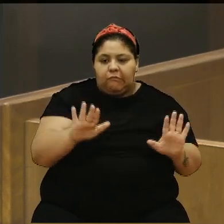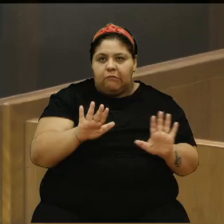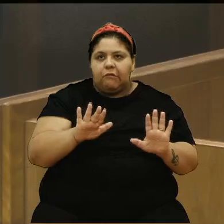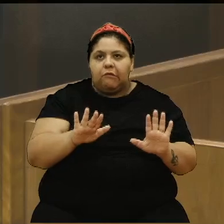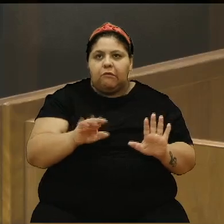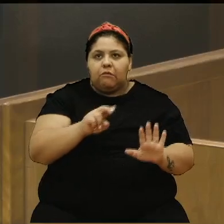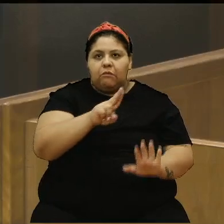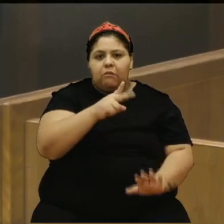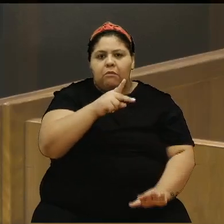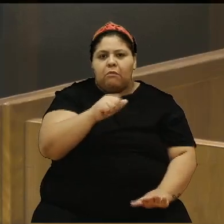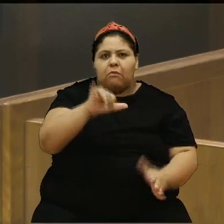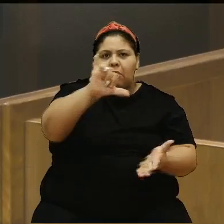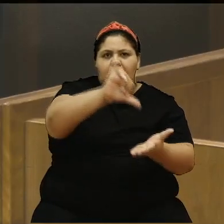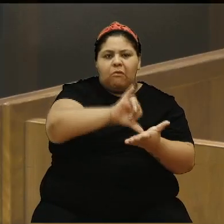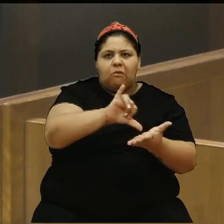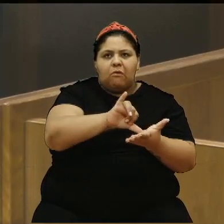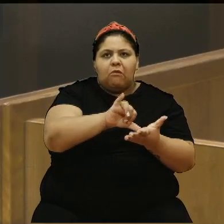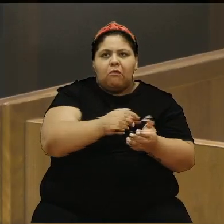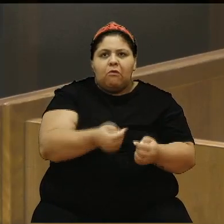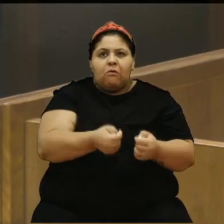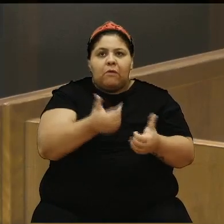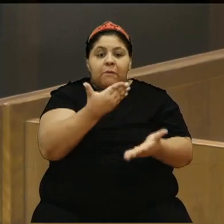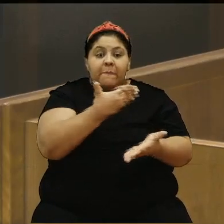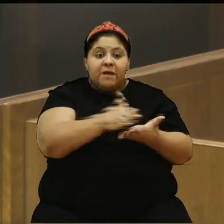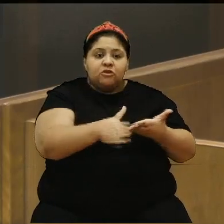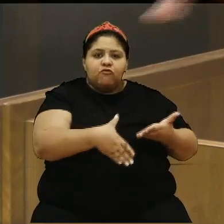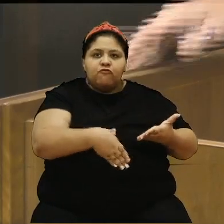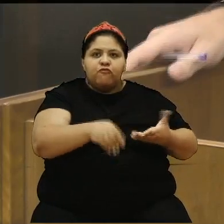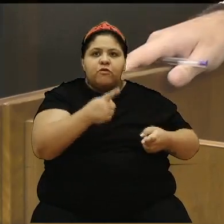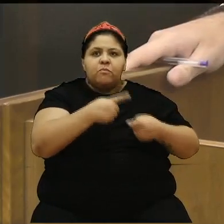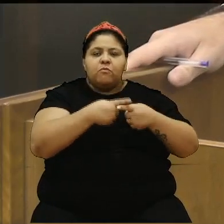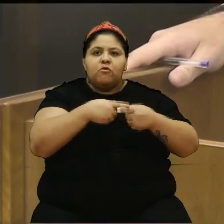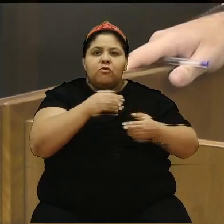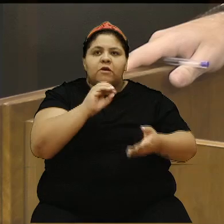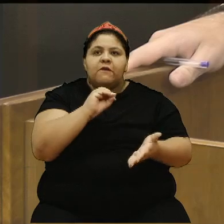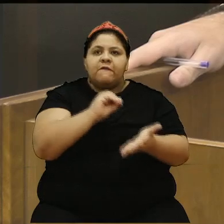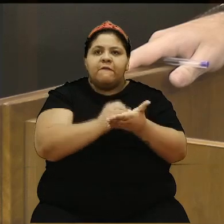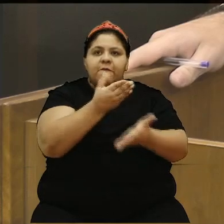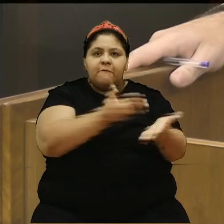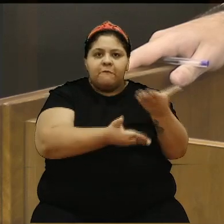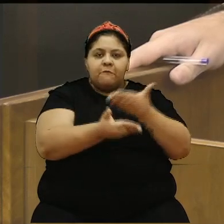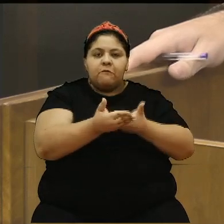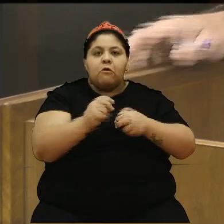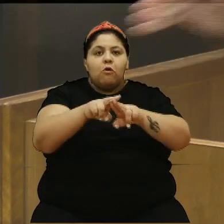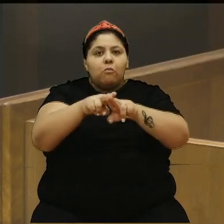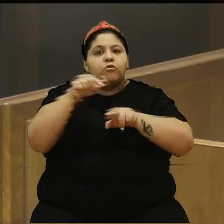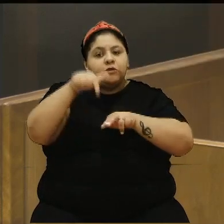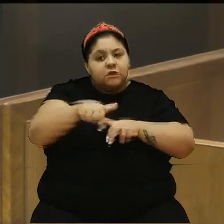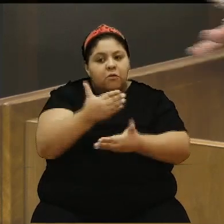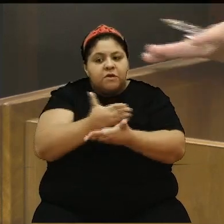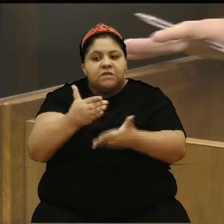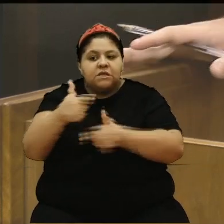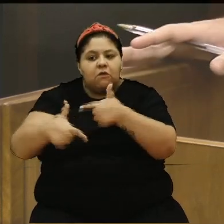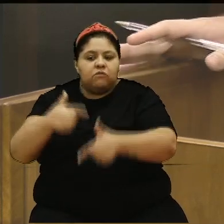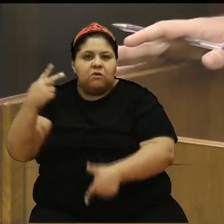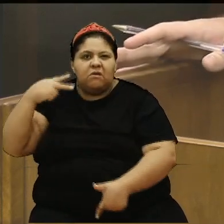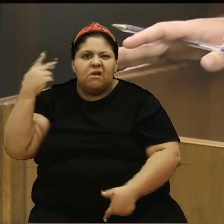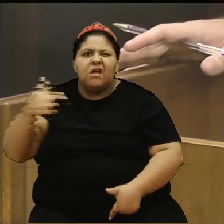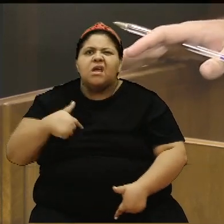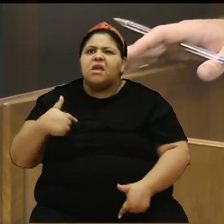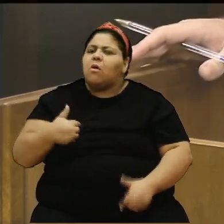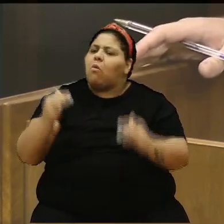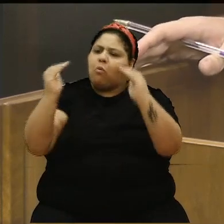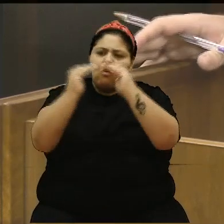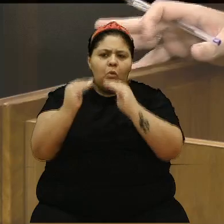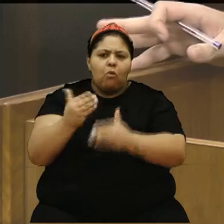UPA Central, quase perdi um filho por falta de atendimento, e foi isso que me motivou a vir para a política, né? E eu concordo com o que todo mundo